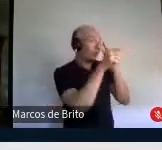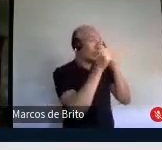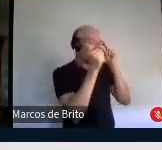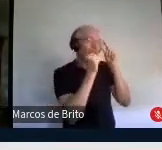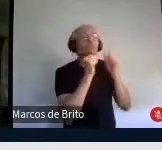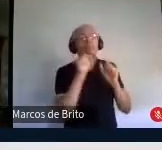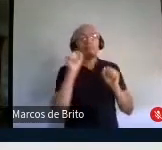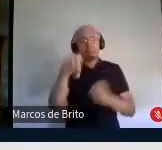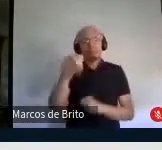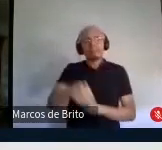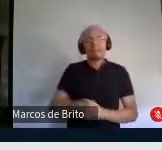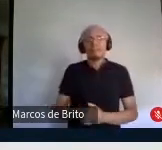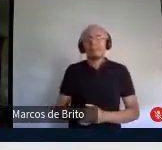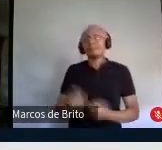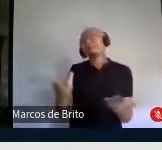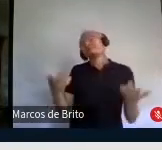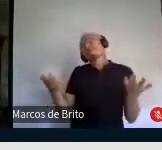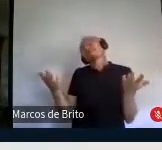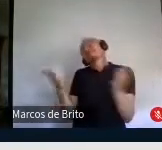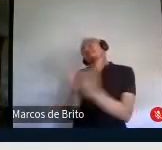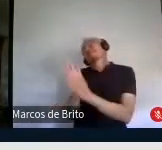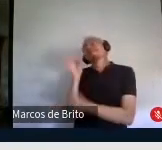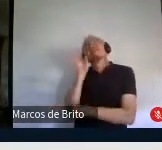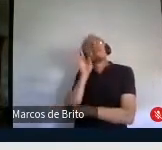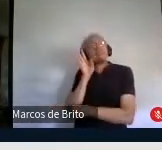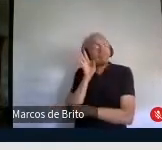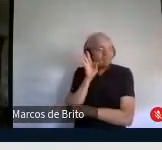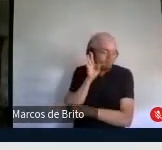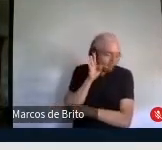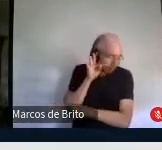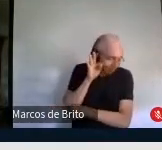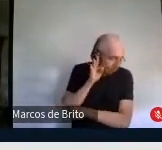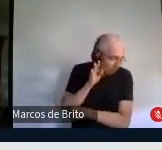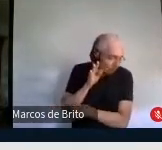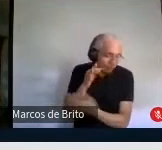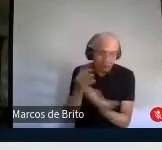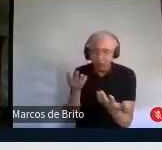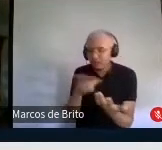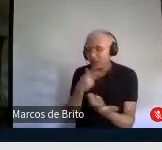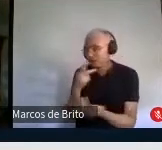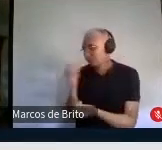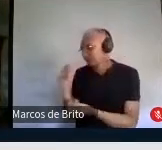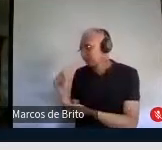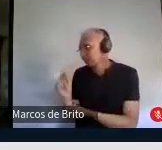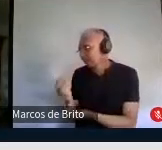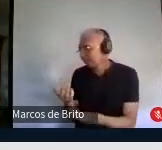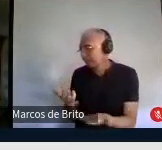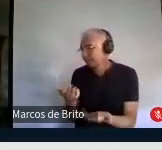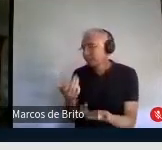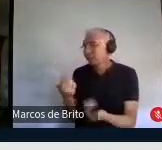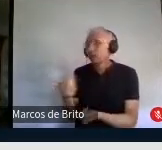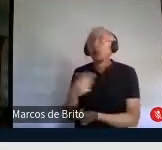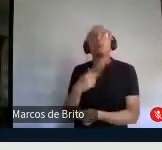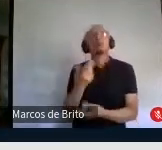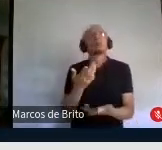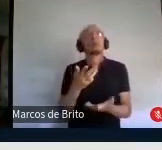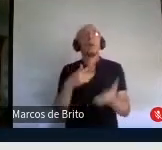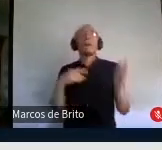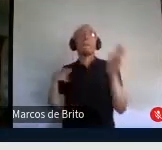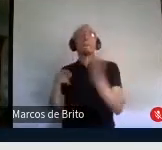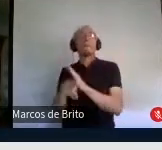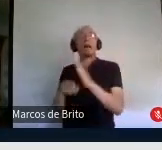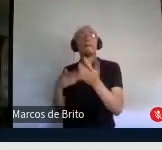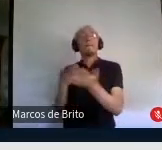E professora Tucci, ai, não sei nem como dizer, né? Quando eu recebi lá a resposta do pós-trágico, que eu tinha